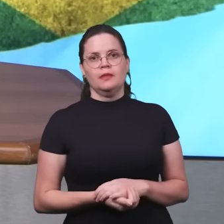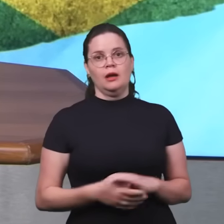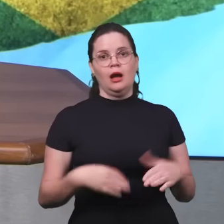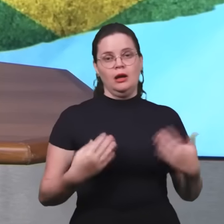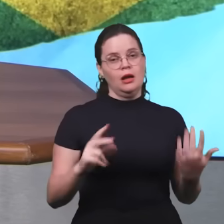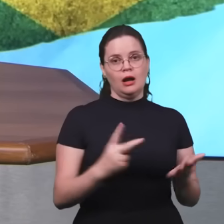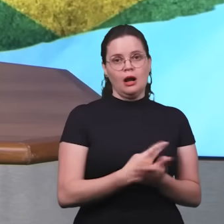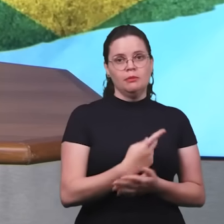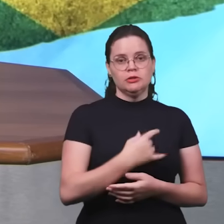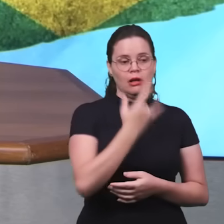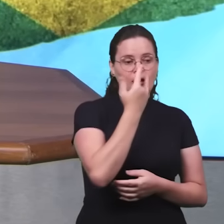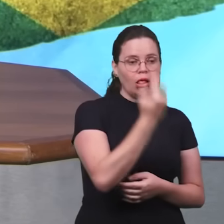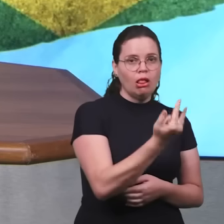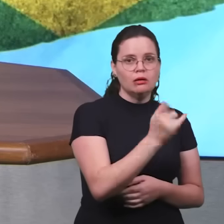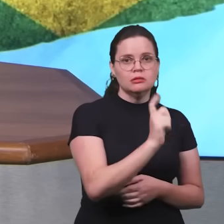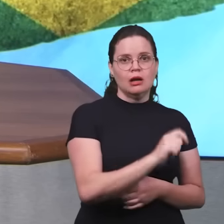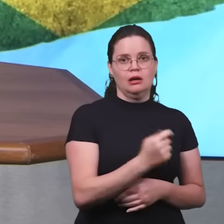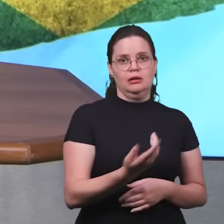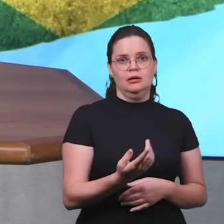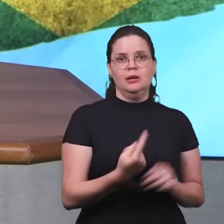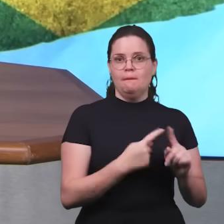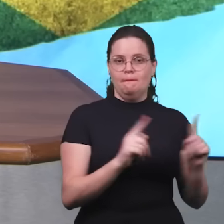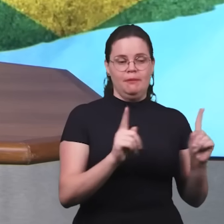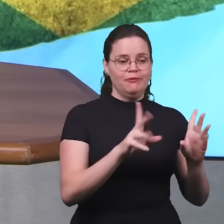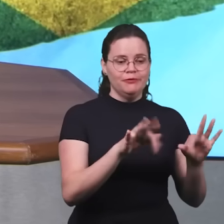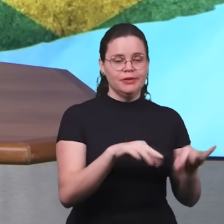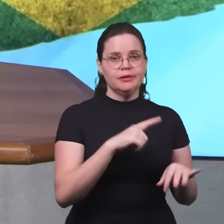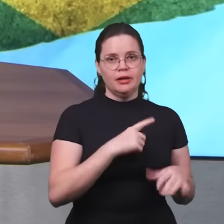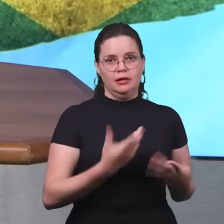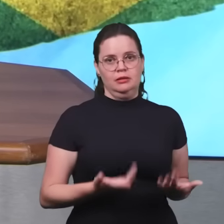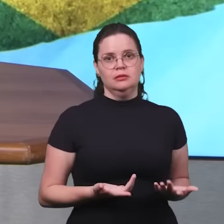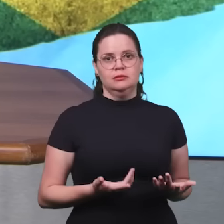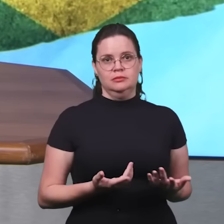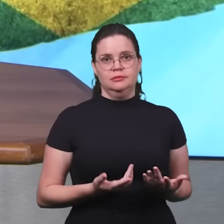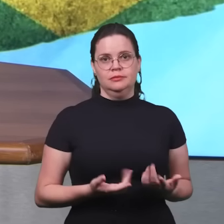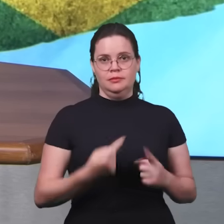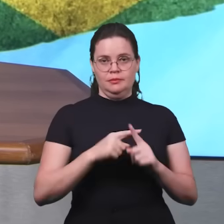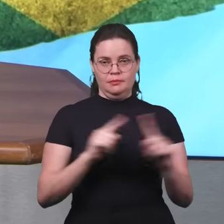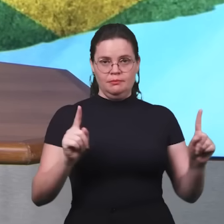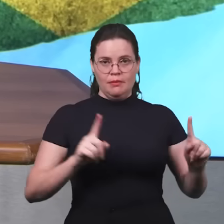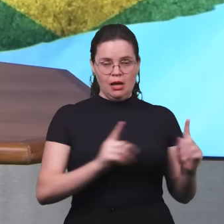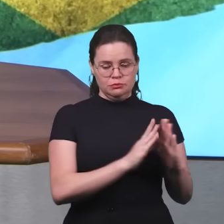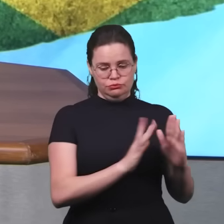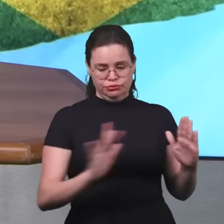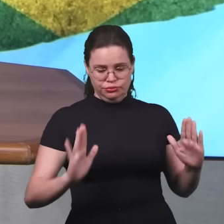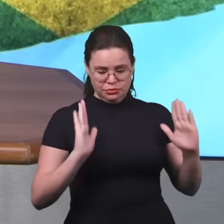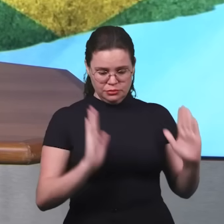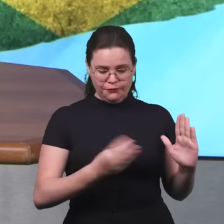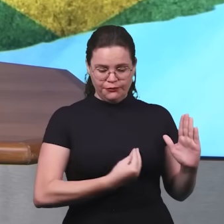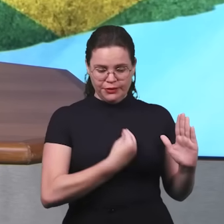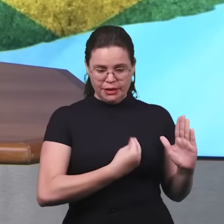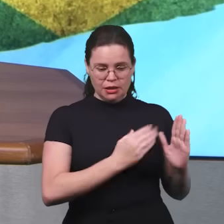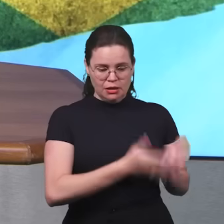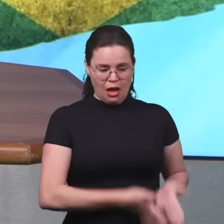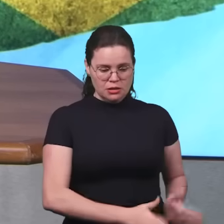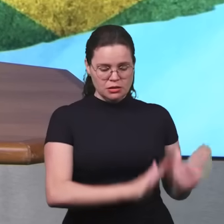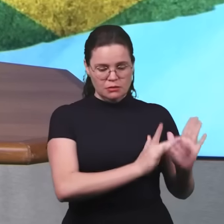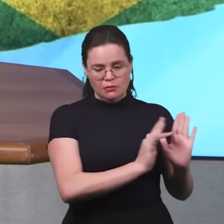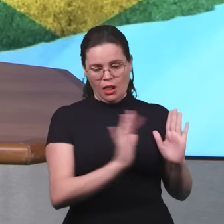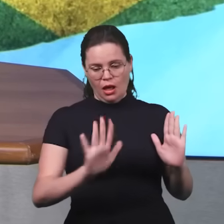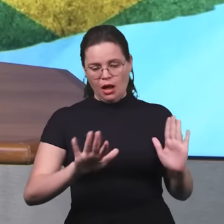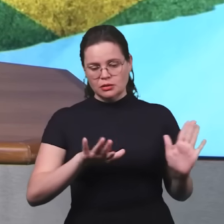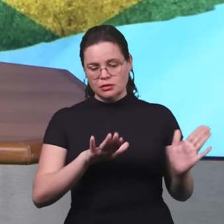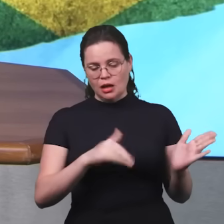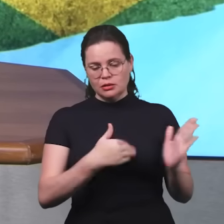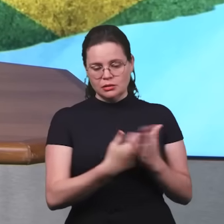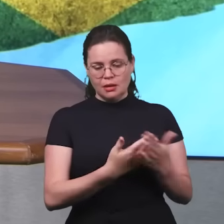acaba, ele é atraído por ela, porque ele também acaba, ele tem um tempo de vida. Então, ele tem que, nesse tempo de vida, ele procura